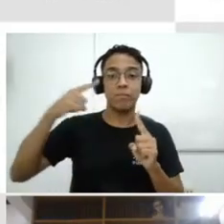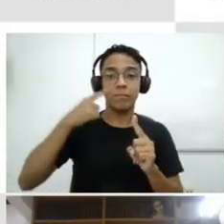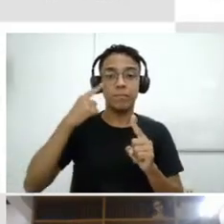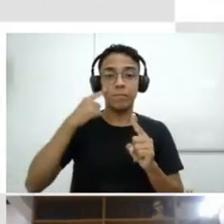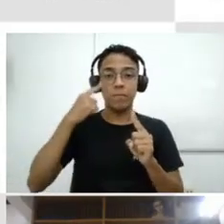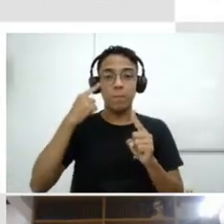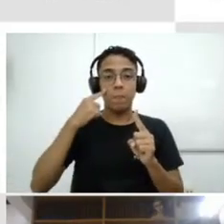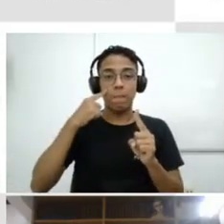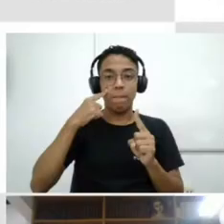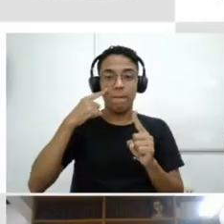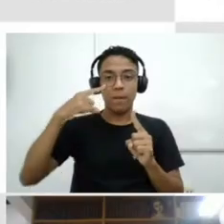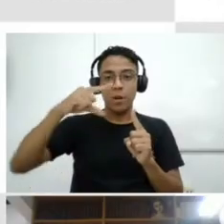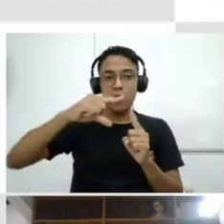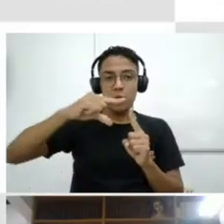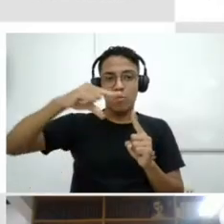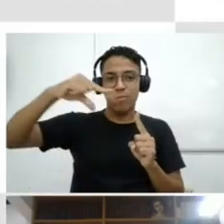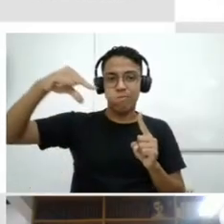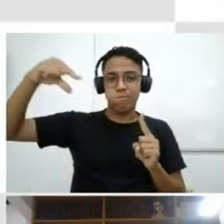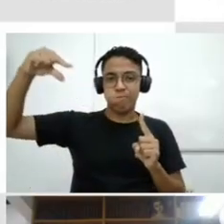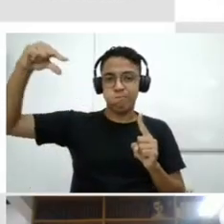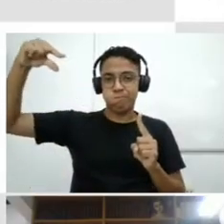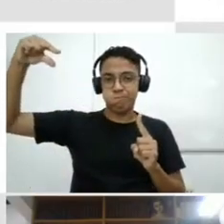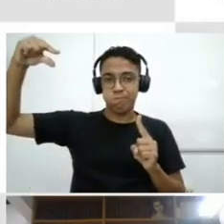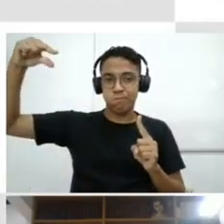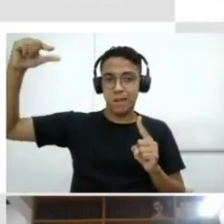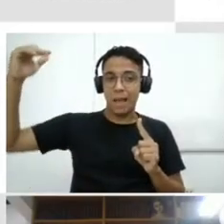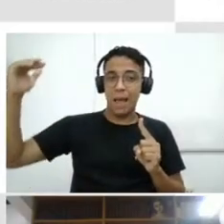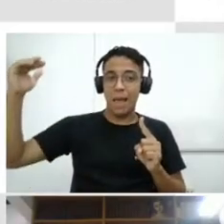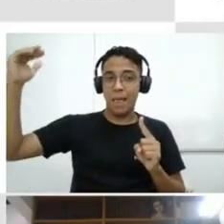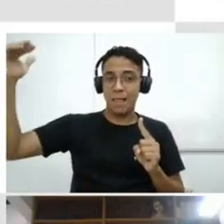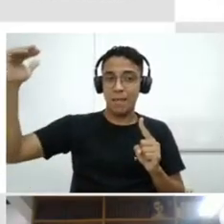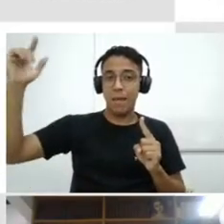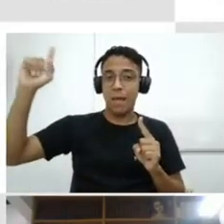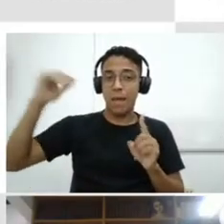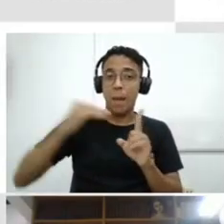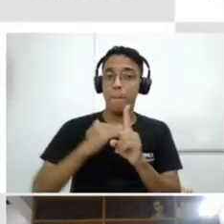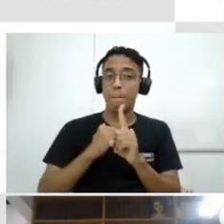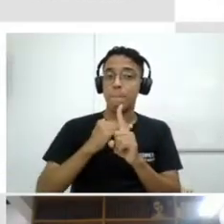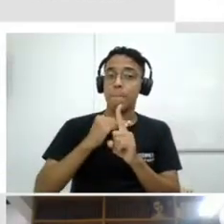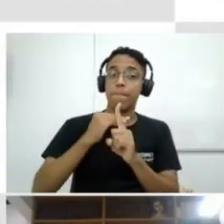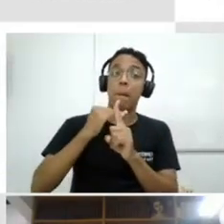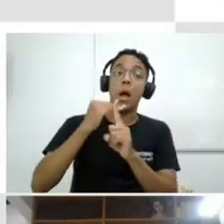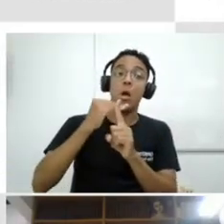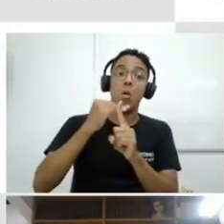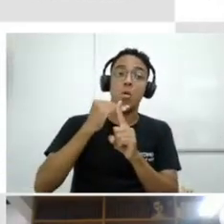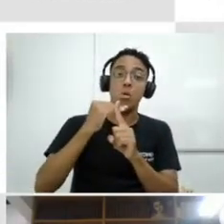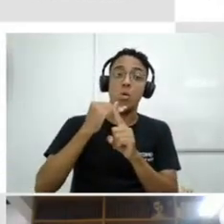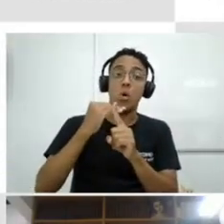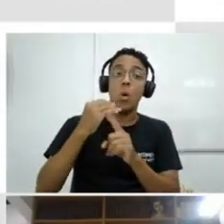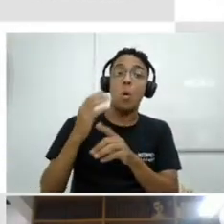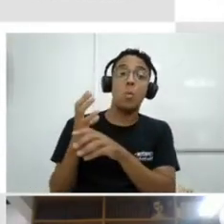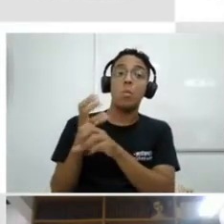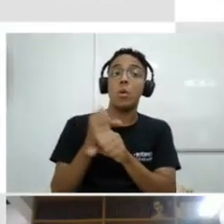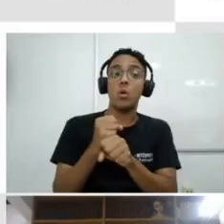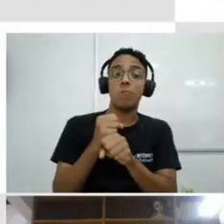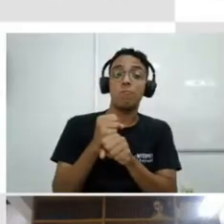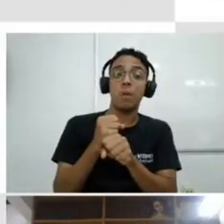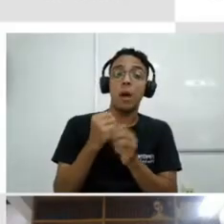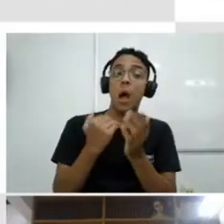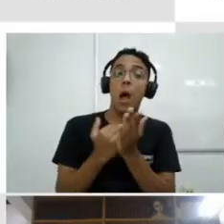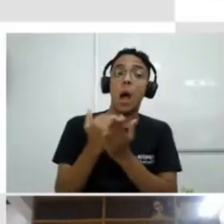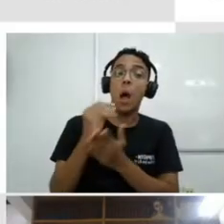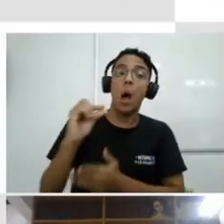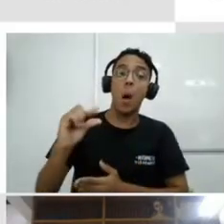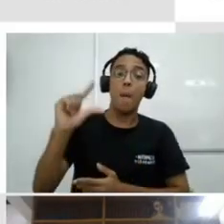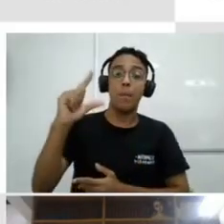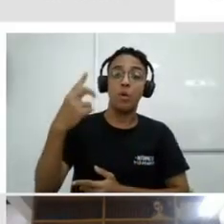do cone, nós estamos, então, tendo um aquecimento de 2,4 graus Celsius, ou seja, de 0,36 graus Celsius por década, que